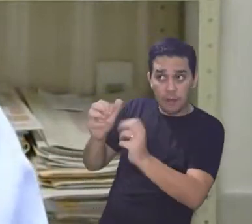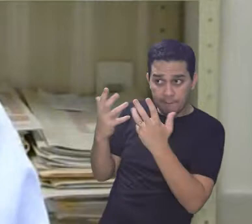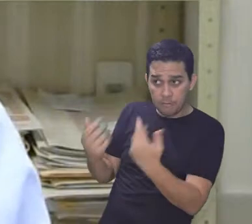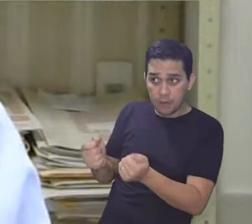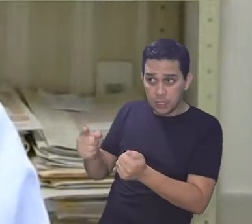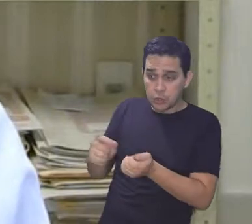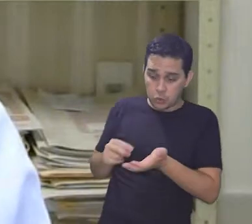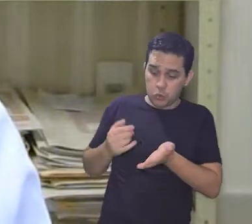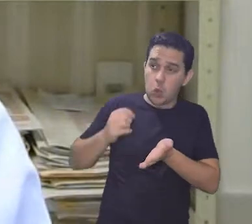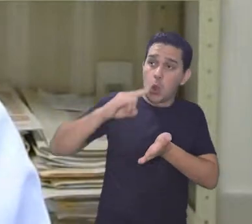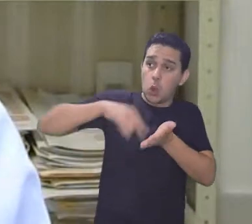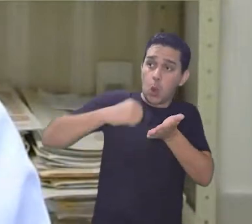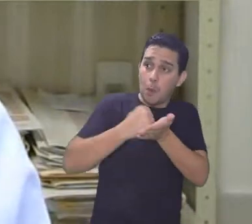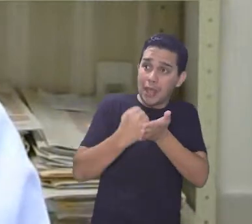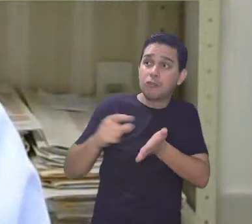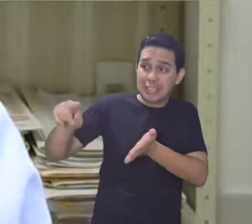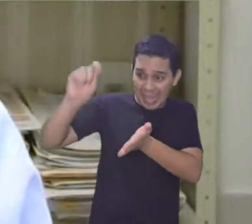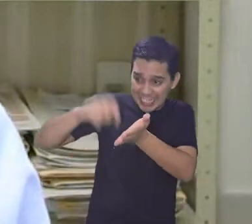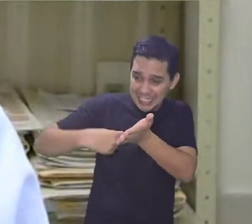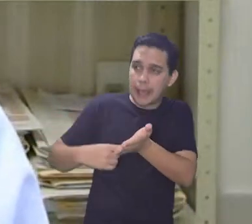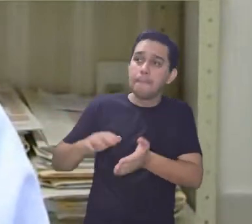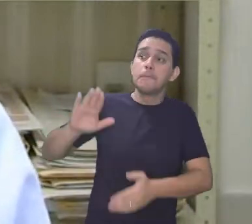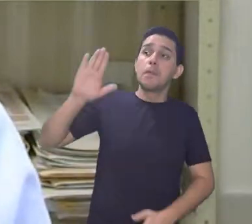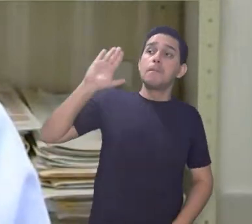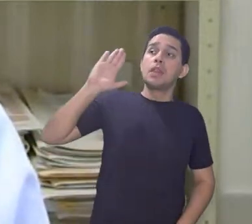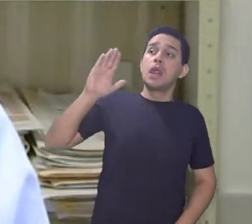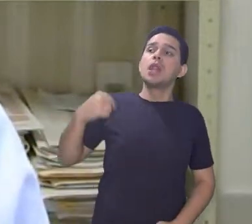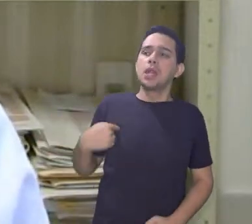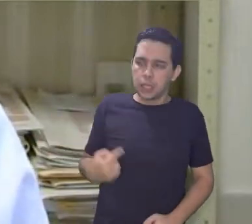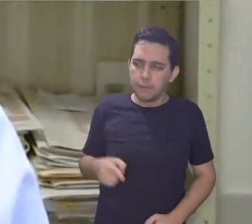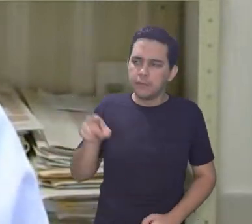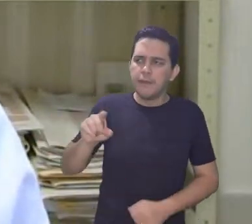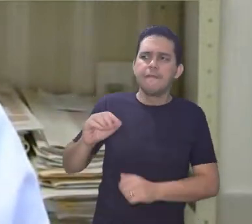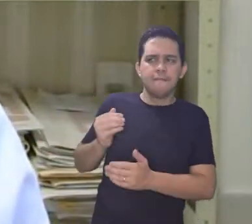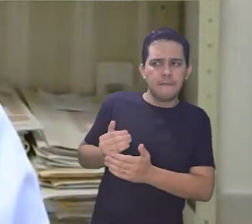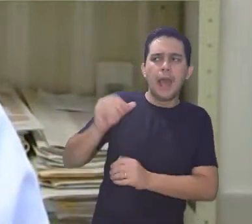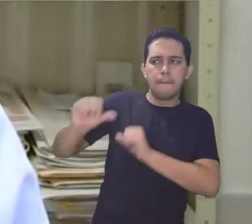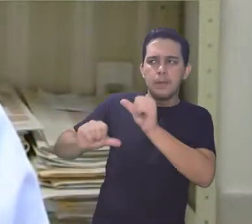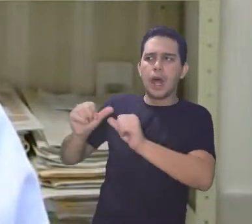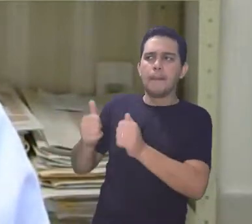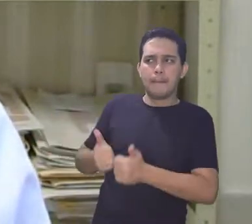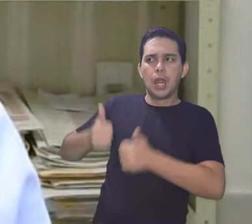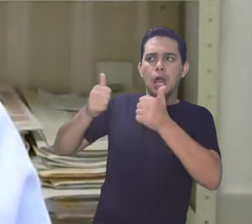que pudesse dar uma garantia jurídica de que essa melhoria